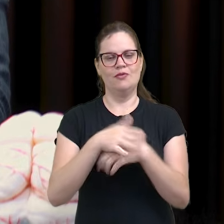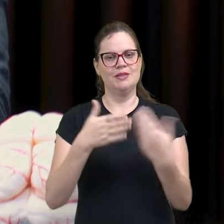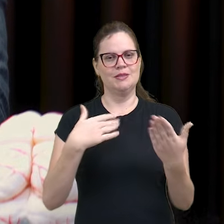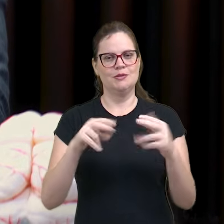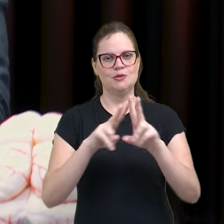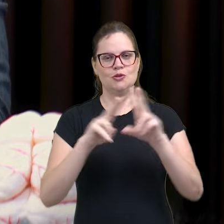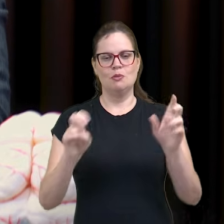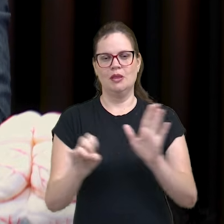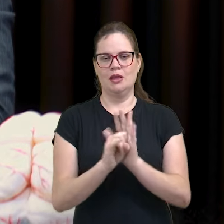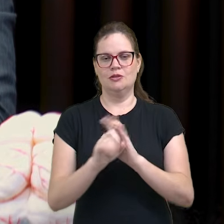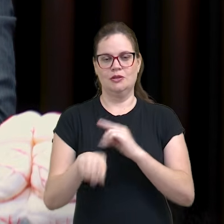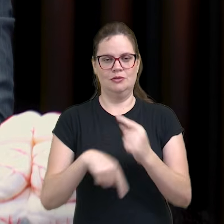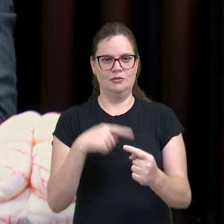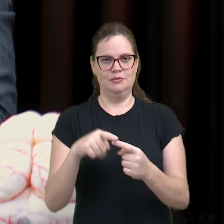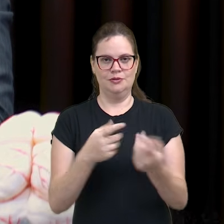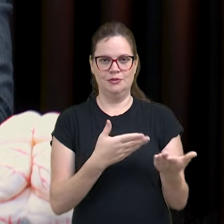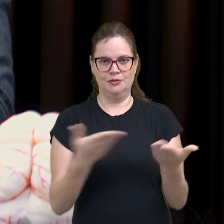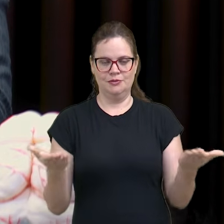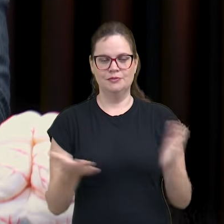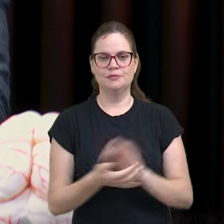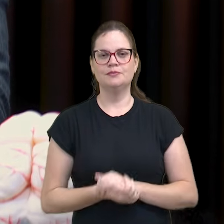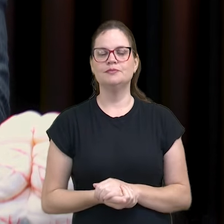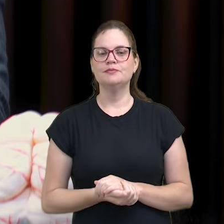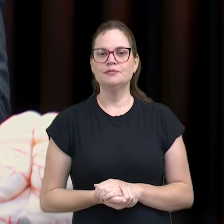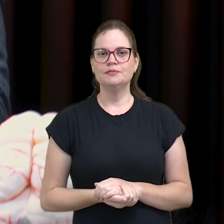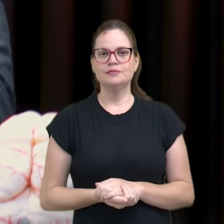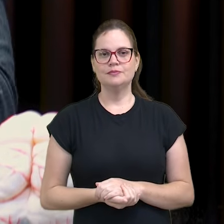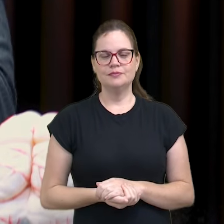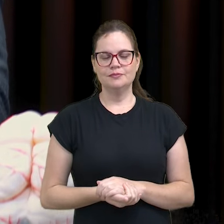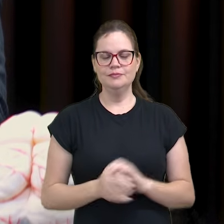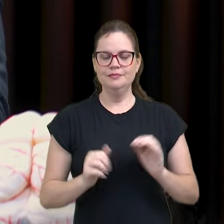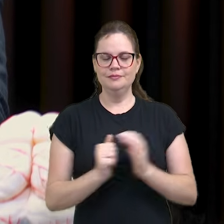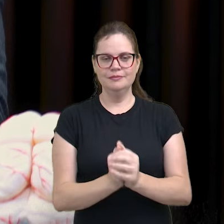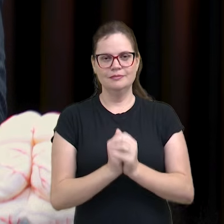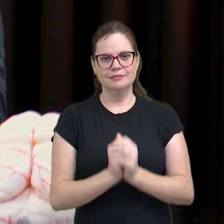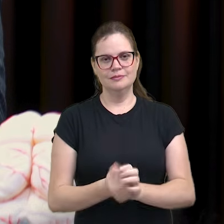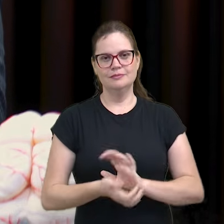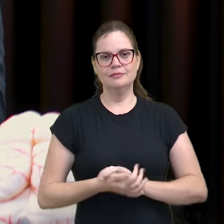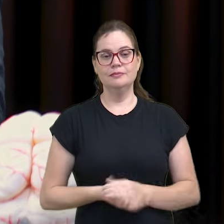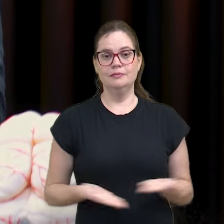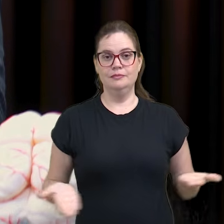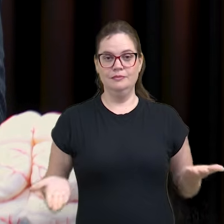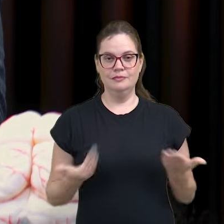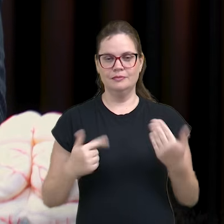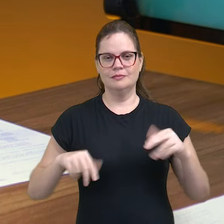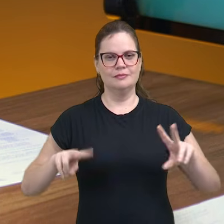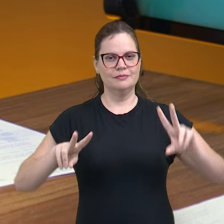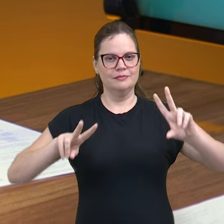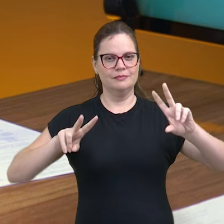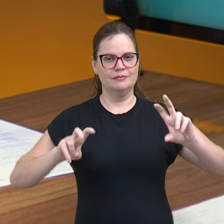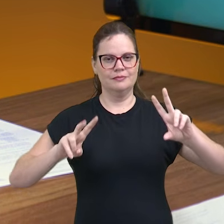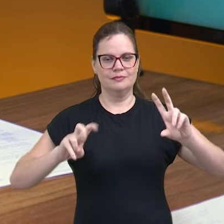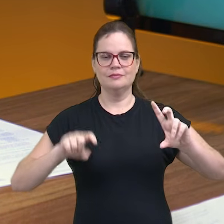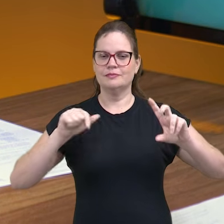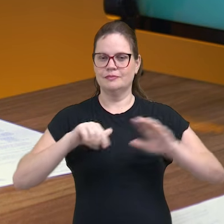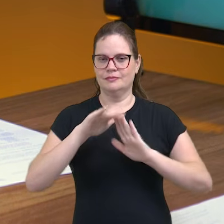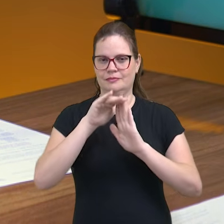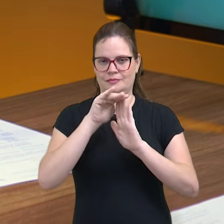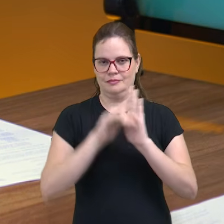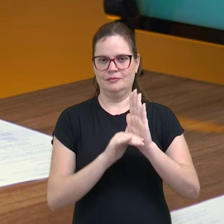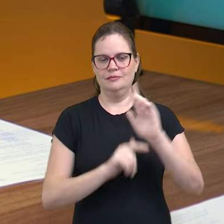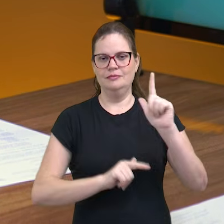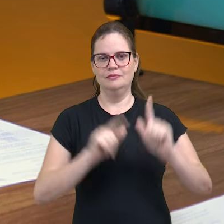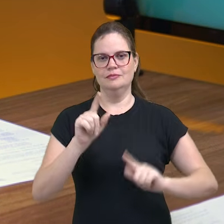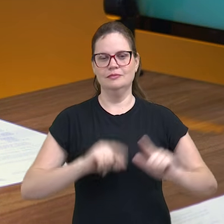vez, compartilhando aí do Identidade e Propósito. E a todos que nos assistem, a paz do Senhor Jesus. Amém. O